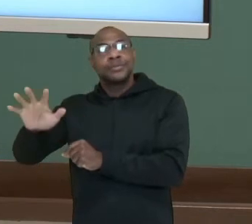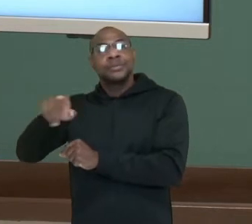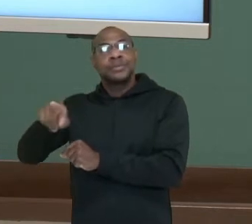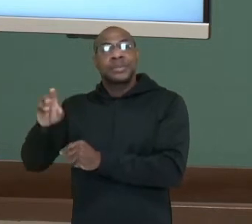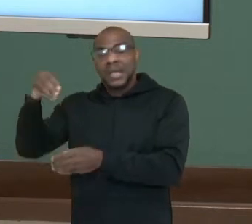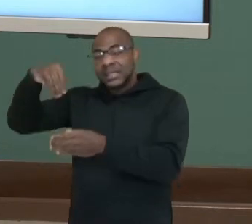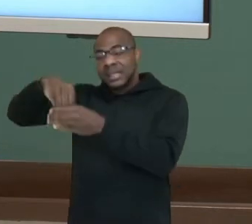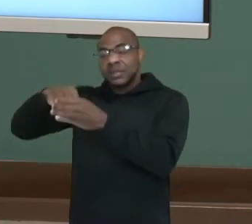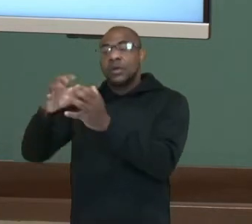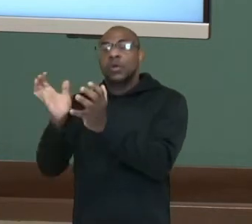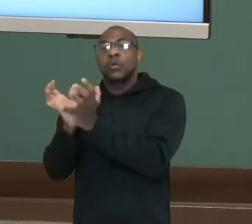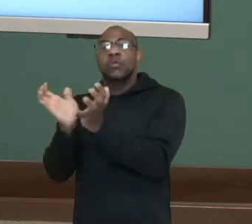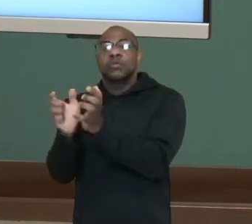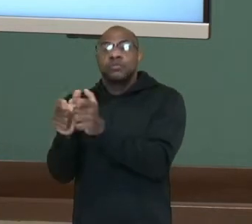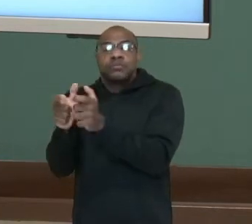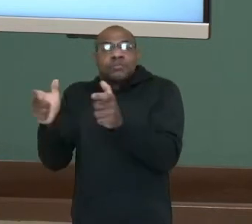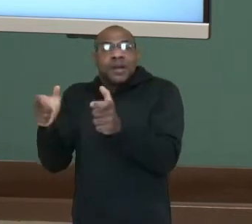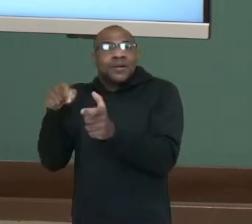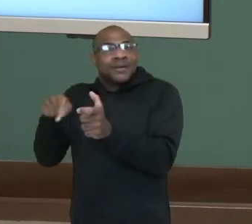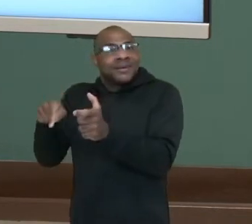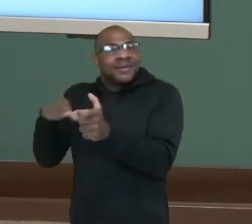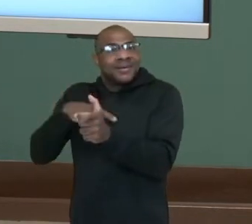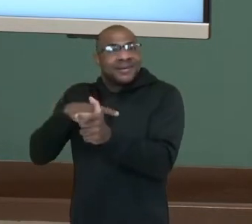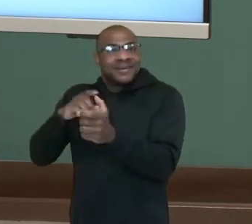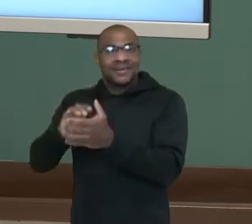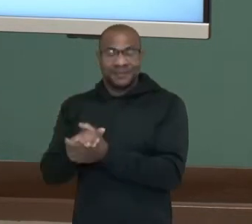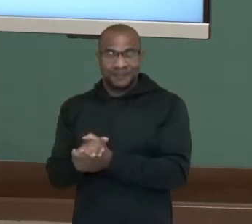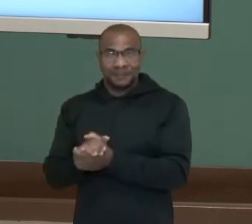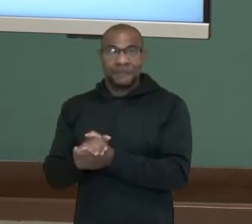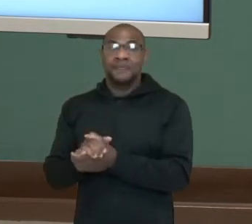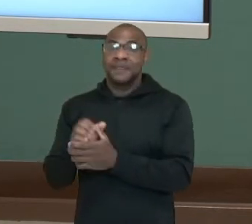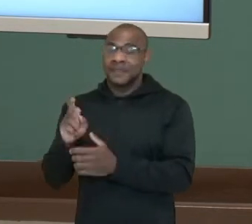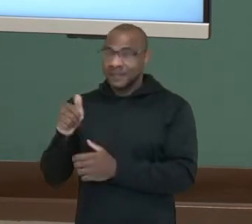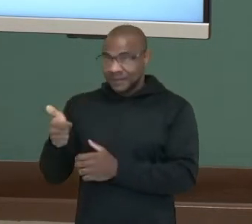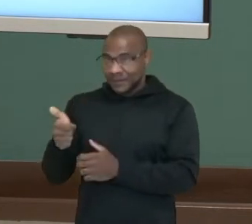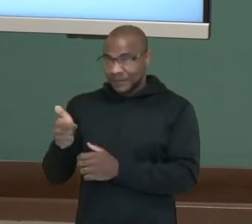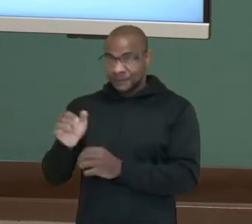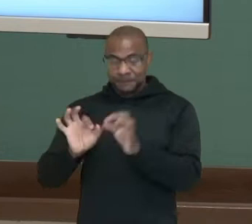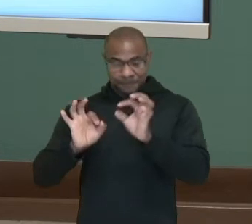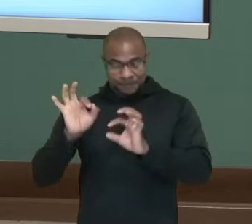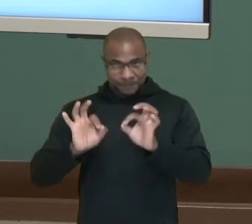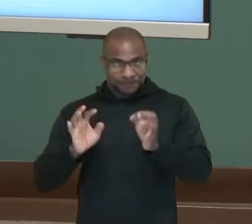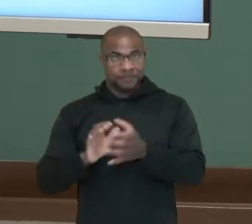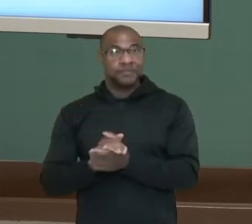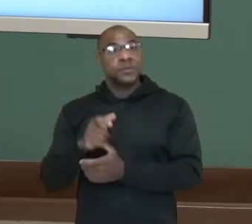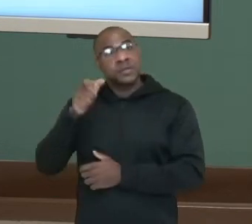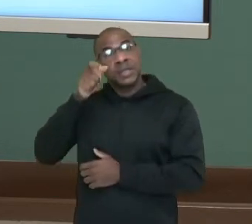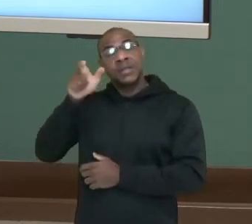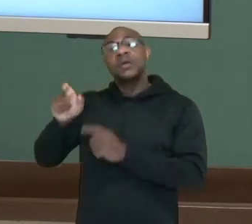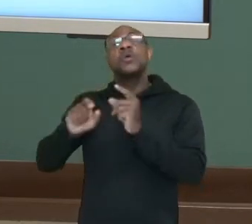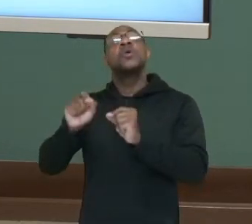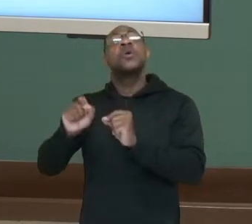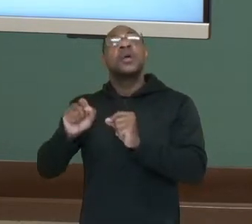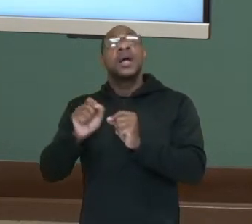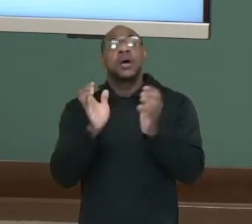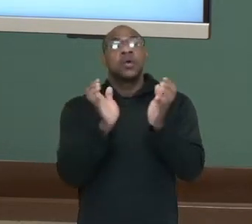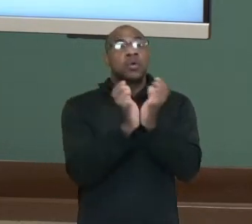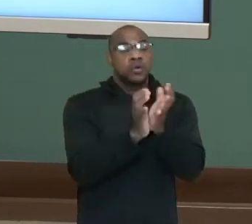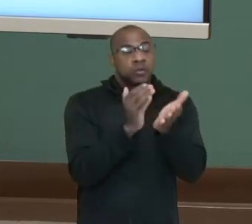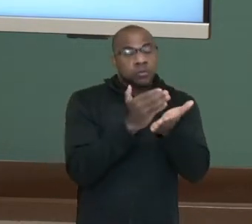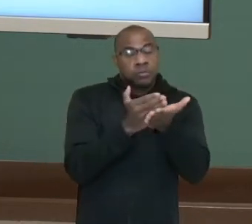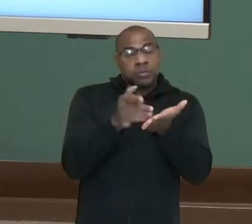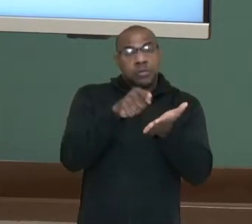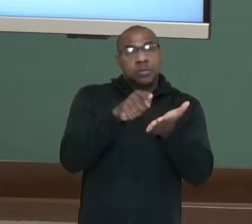conjunto maior, que no caso você está vendo aqui, que é o conjunto B. Tá? Mas o que importa para você, o que interessa? O conjunto de